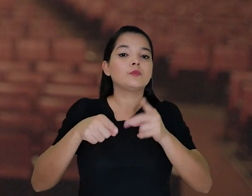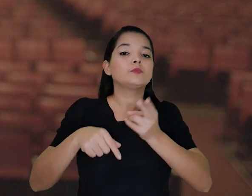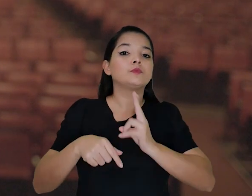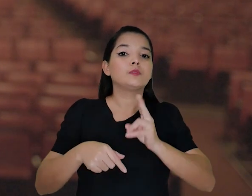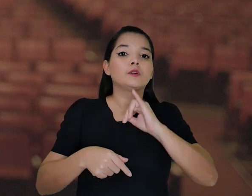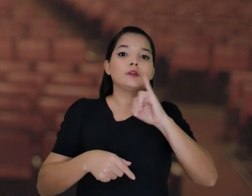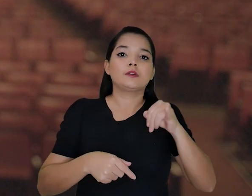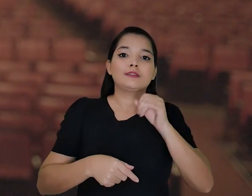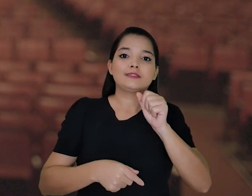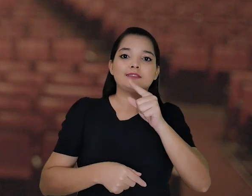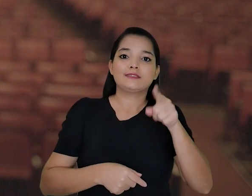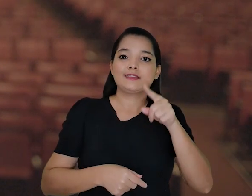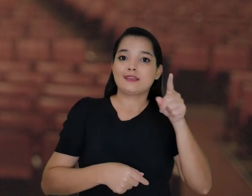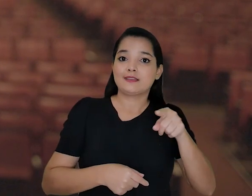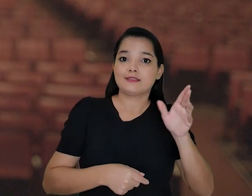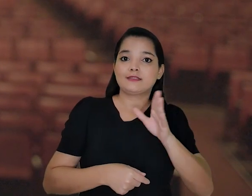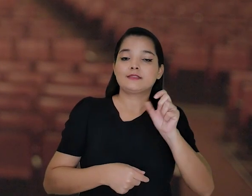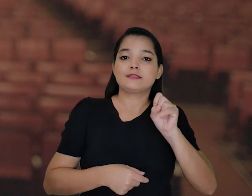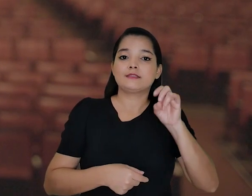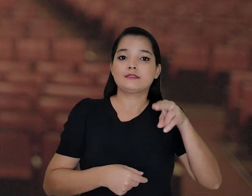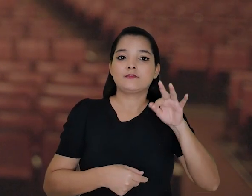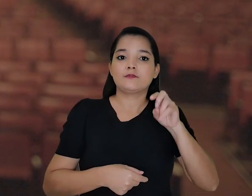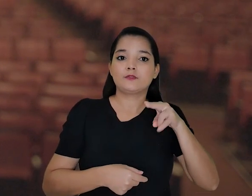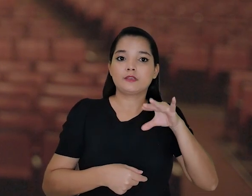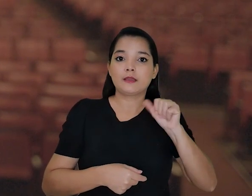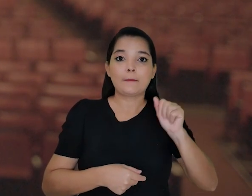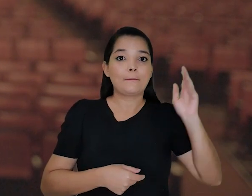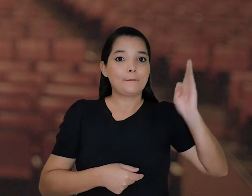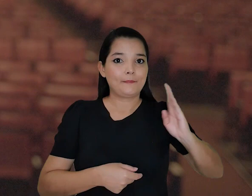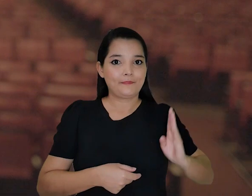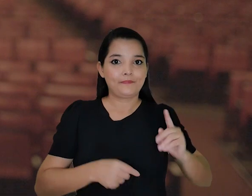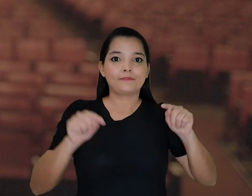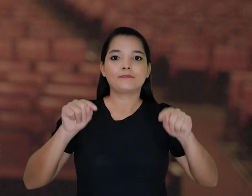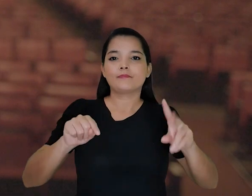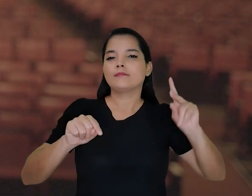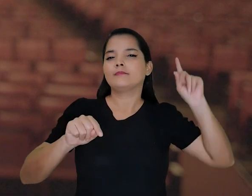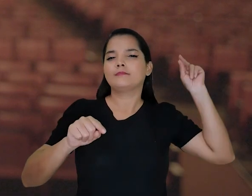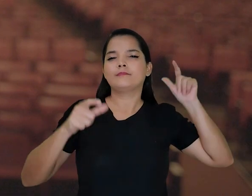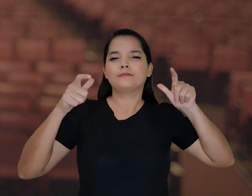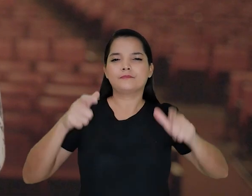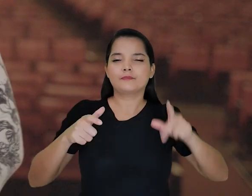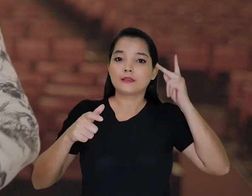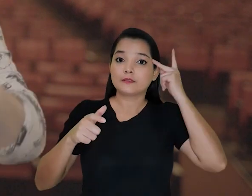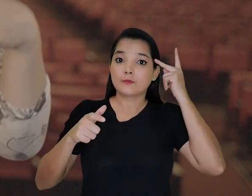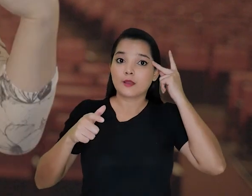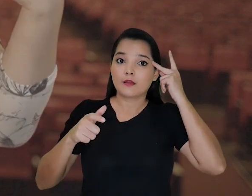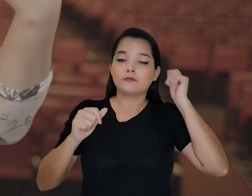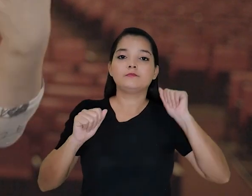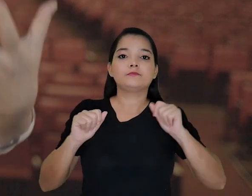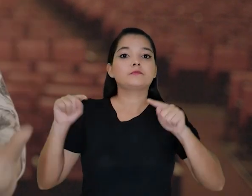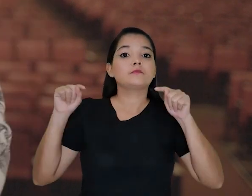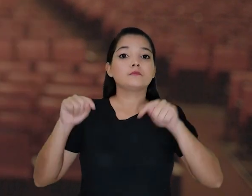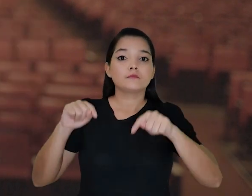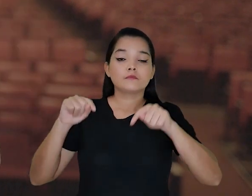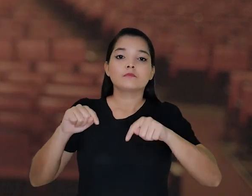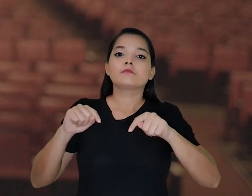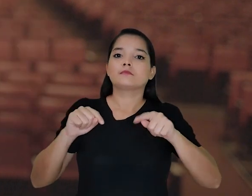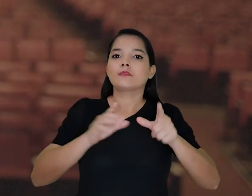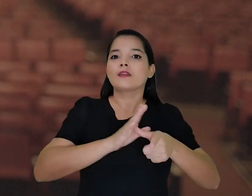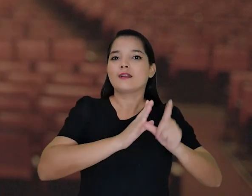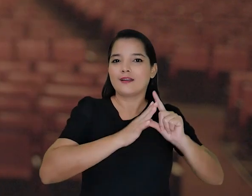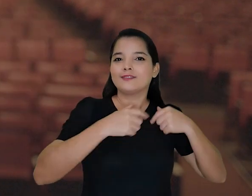Sinfônica Brasil né a antiga G Sinfônica do Estado de São Paulo aonde nós vamos vamos ter toda essa parte que eu já